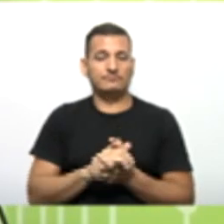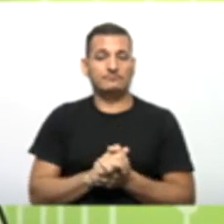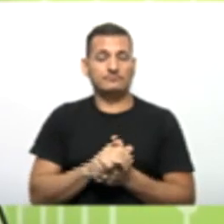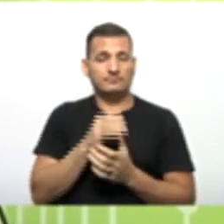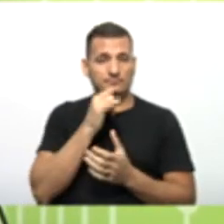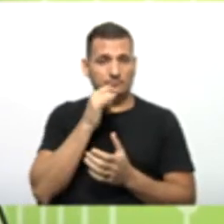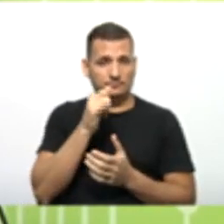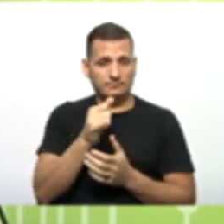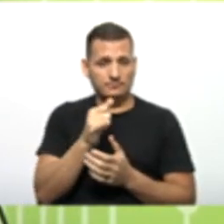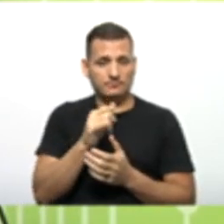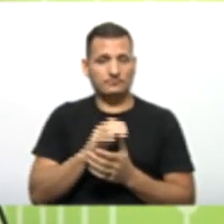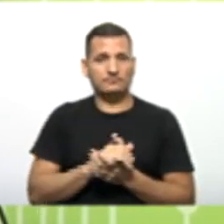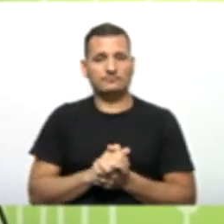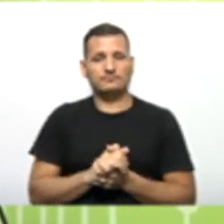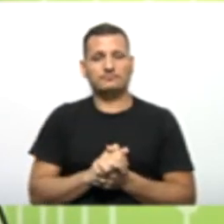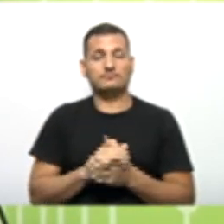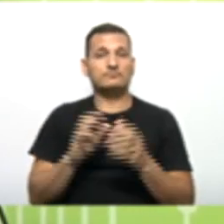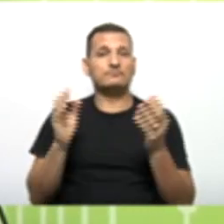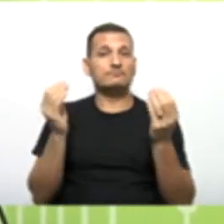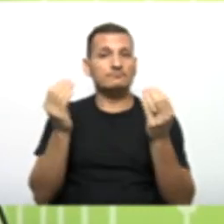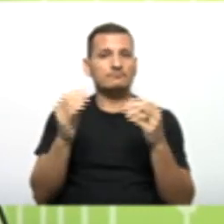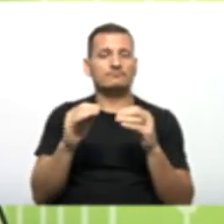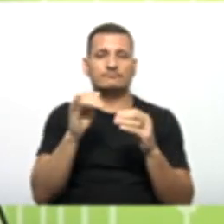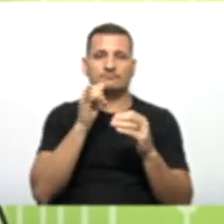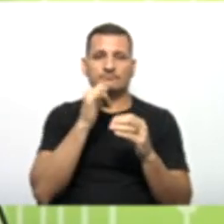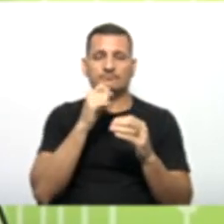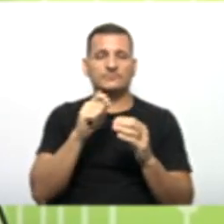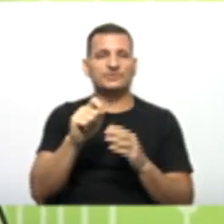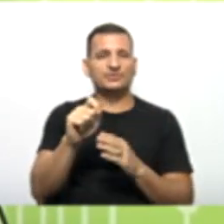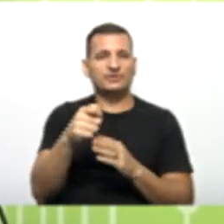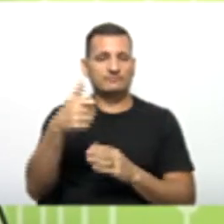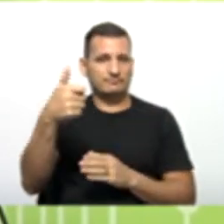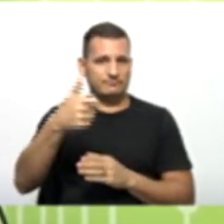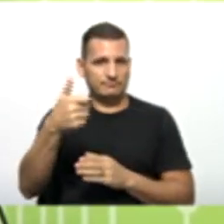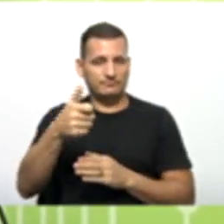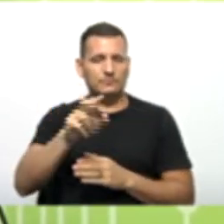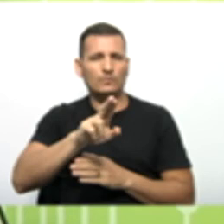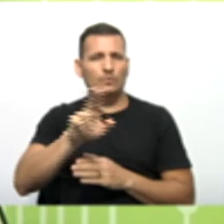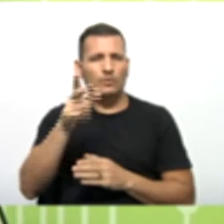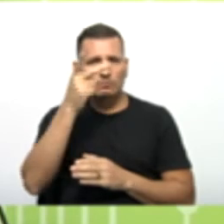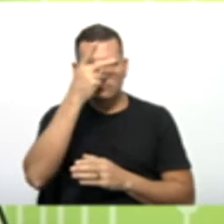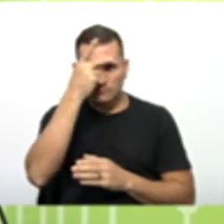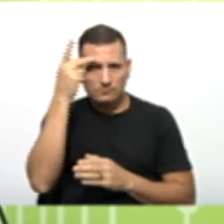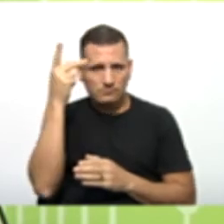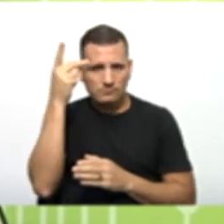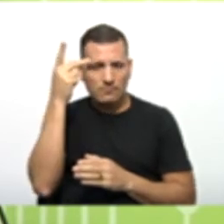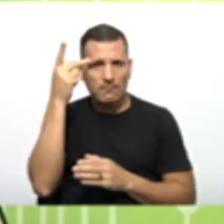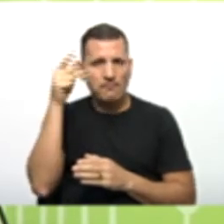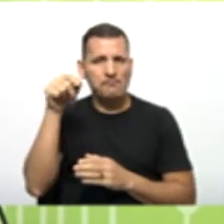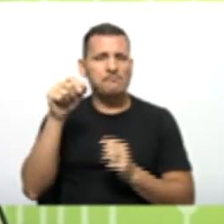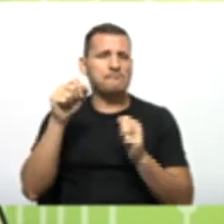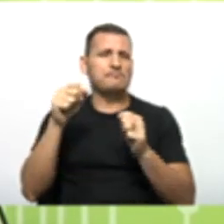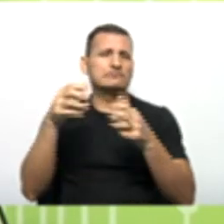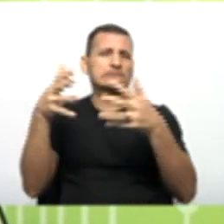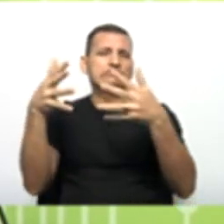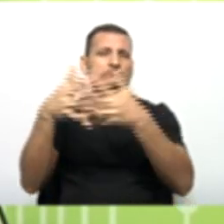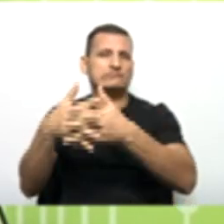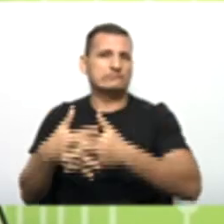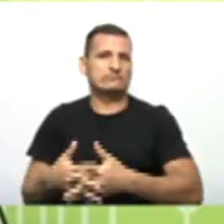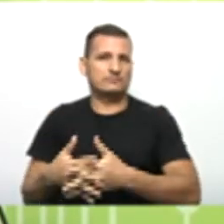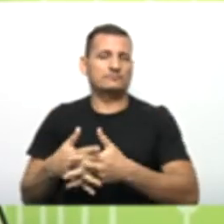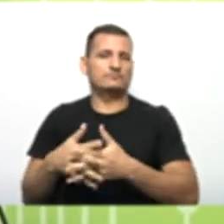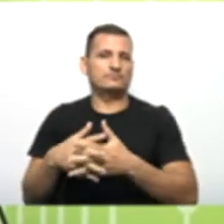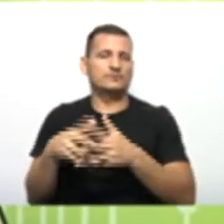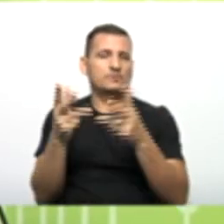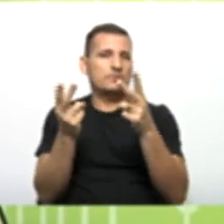nós colocarmos como uma chave principal o nome de uma pessoa ele pode se repetir por